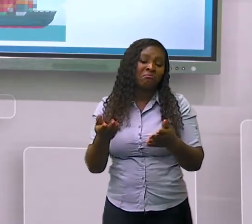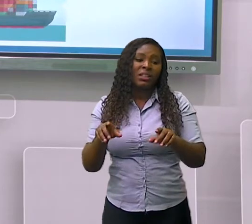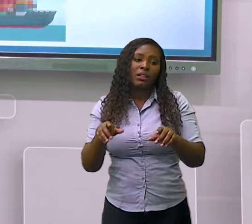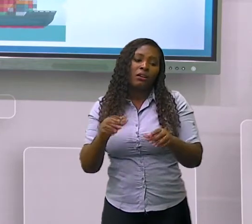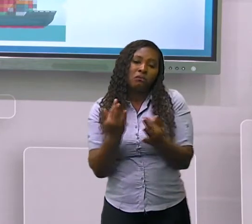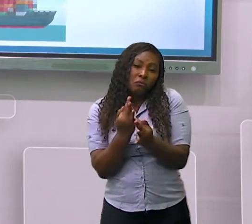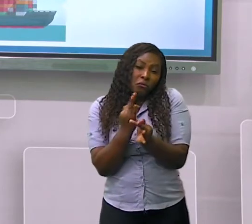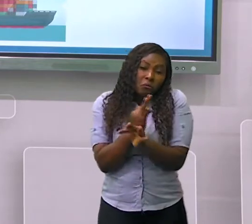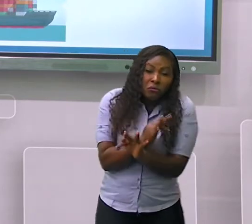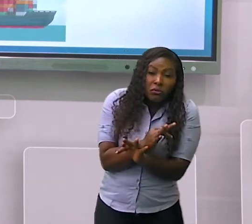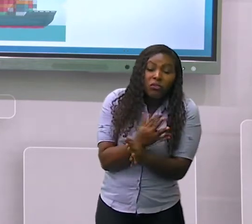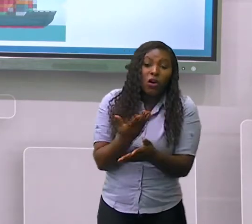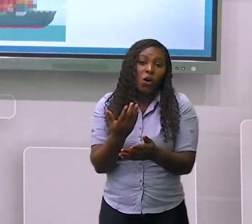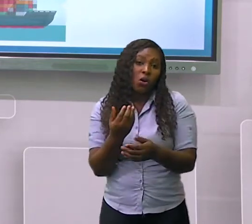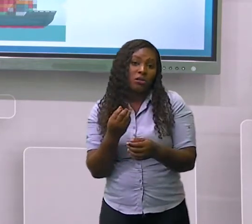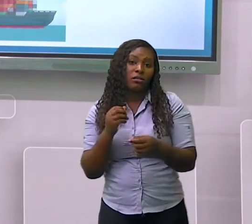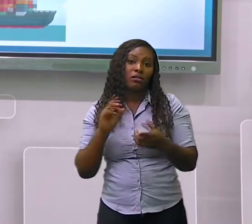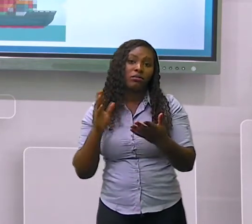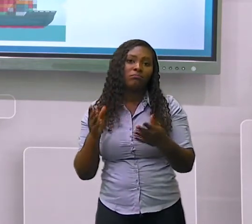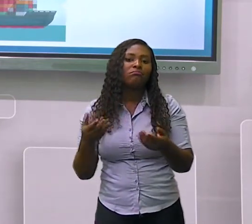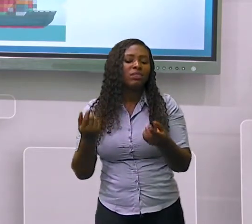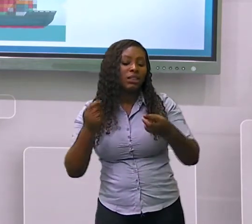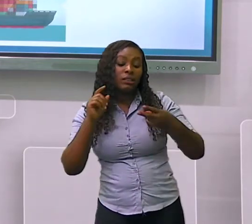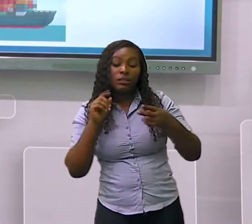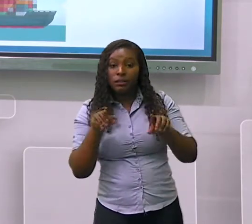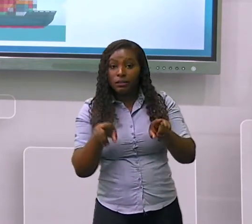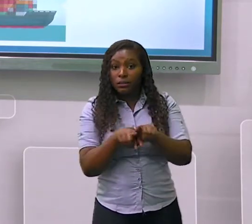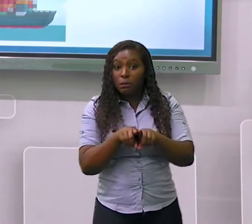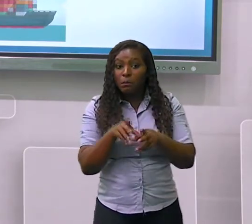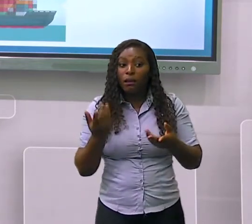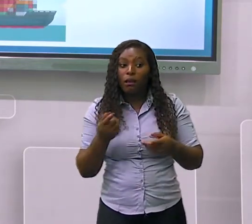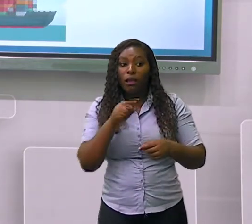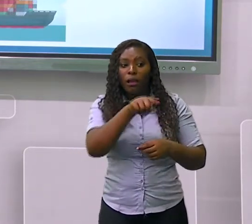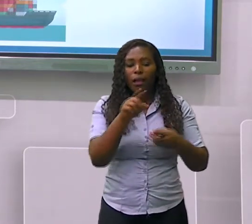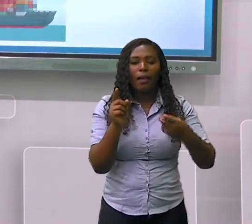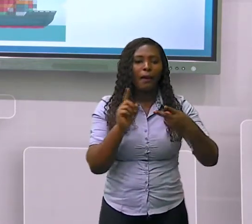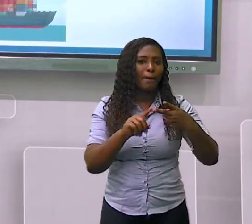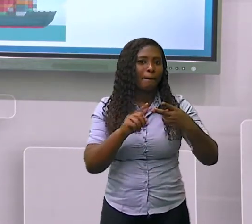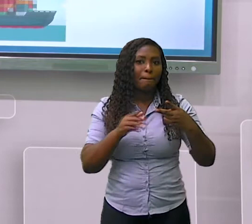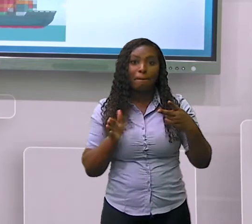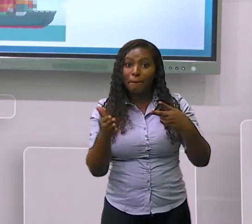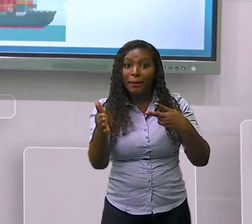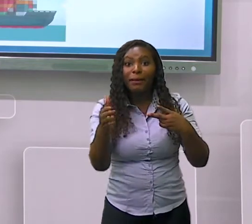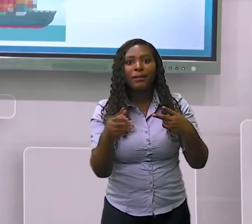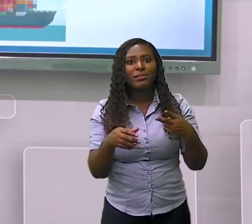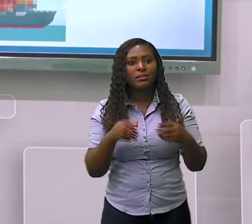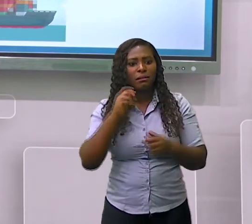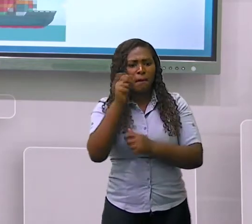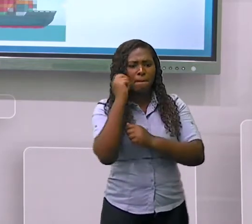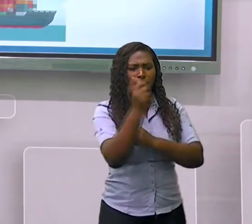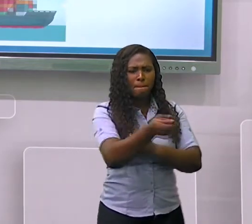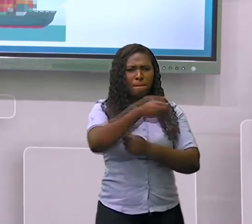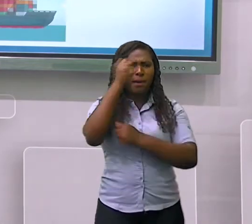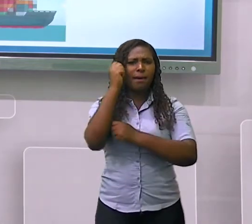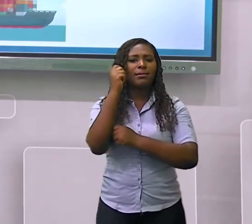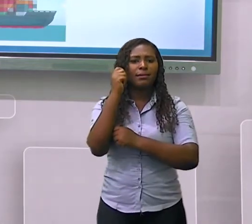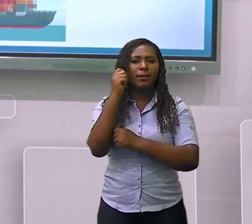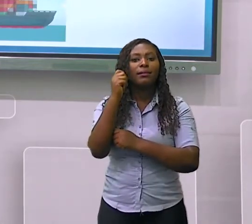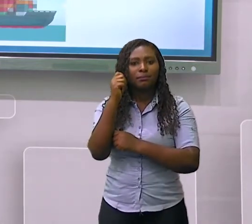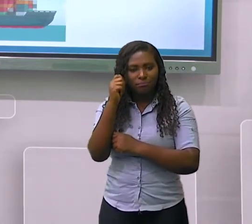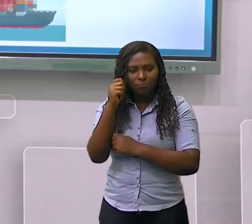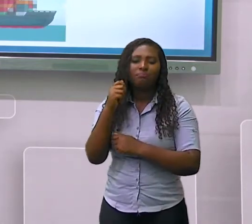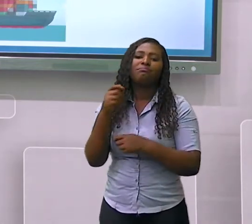ser animais, como os peixes, e também os combustíveis fósseis, como o